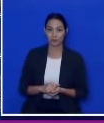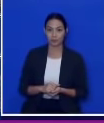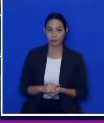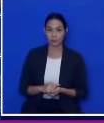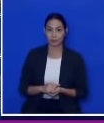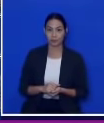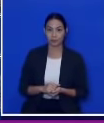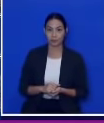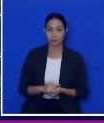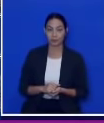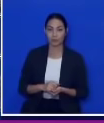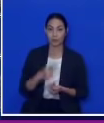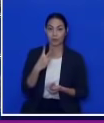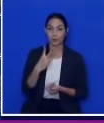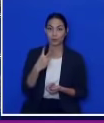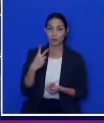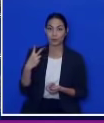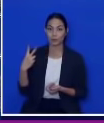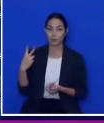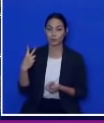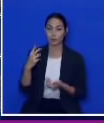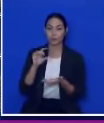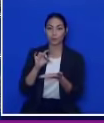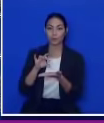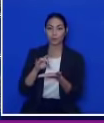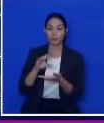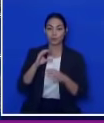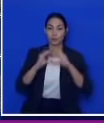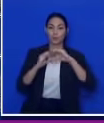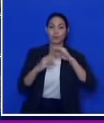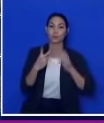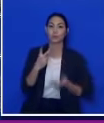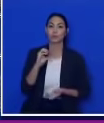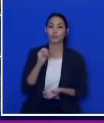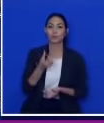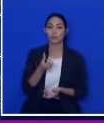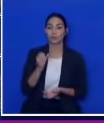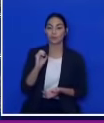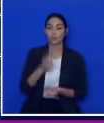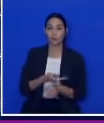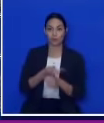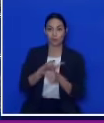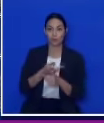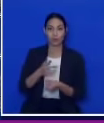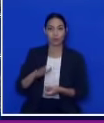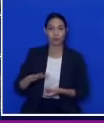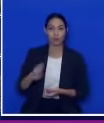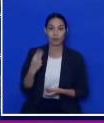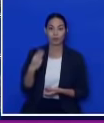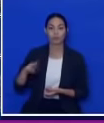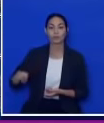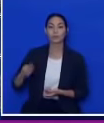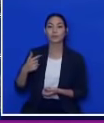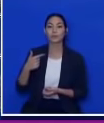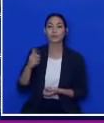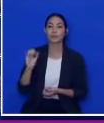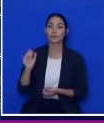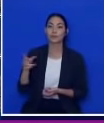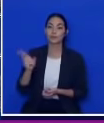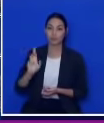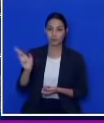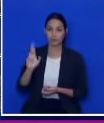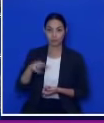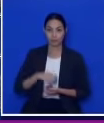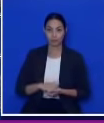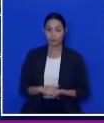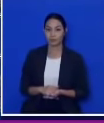número, é bola 22. Loto Fácil concurso 2060 com prêmio estimado de 3 milhões e